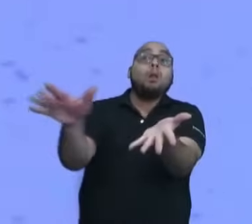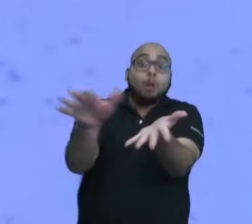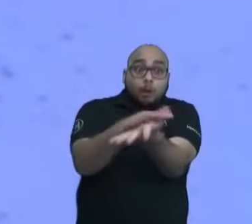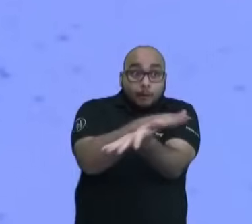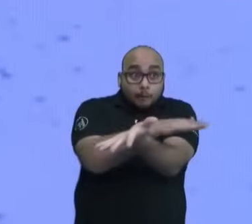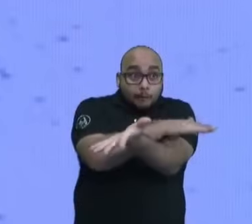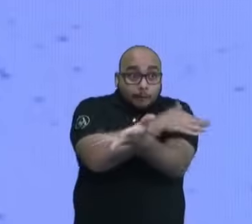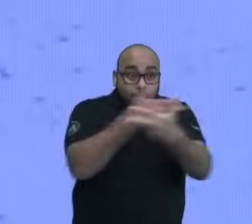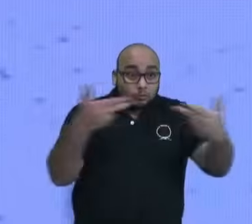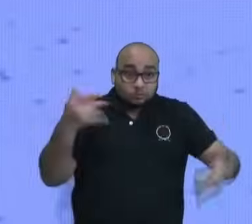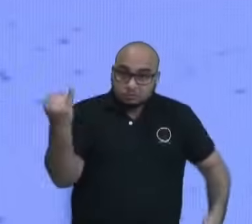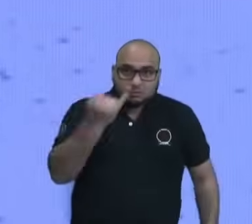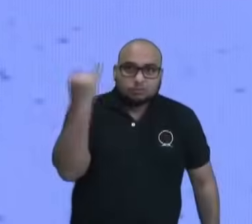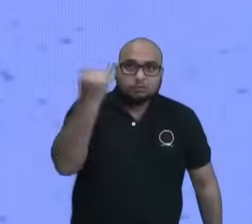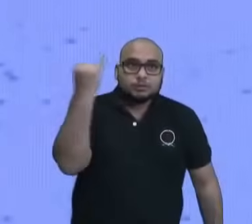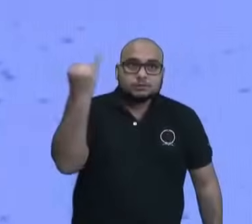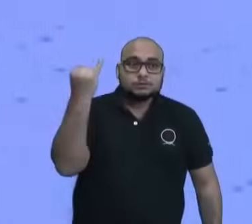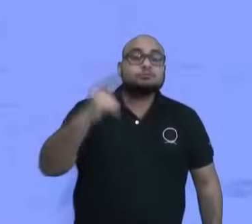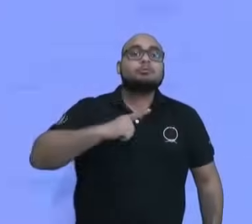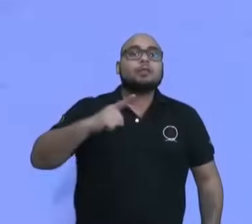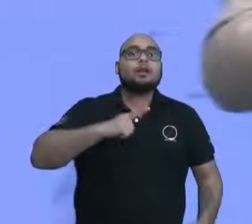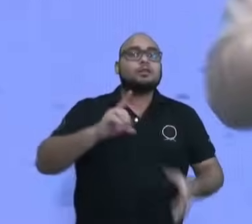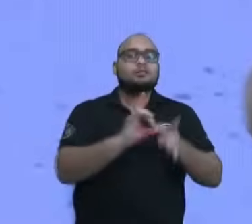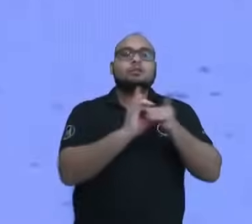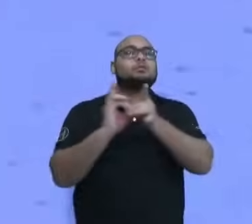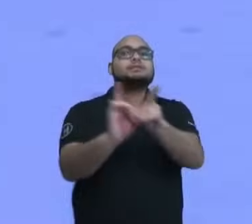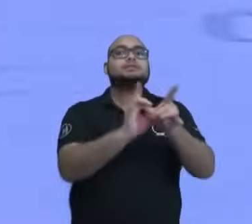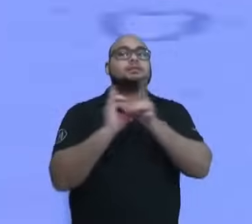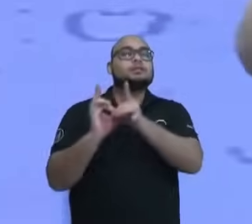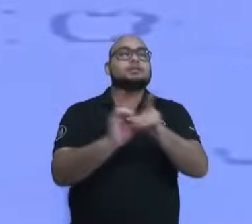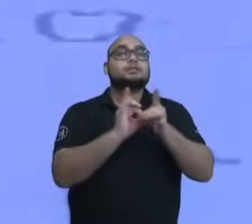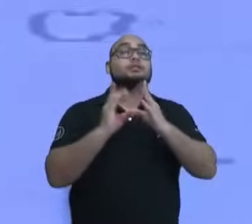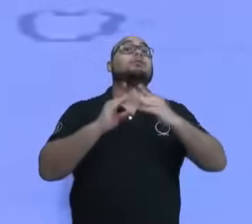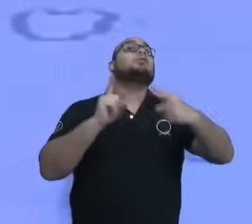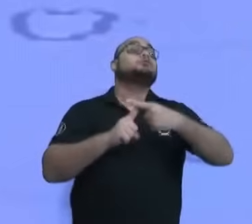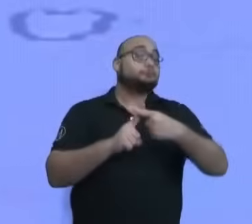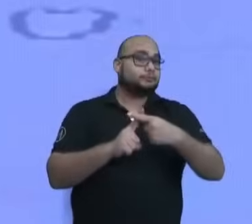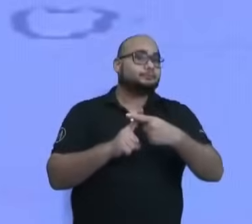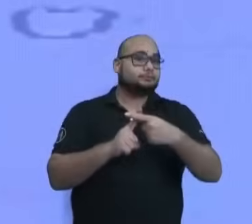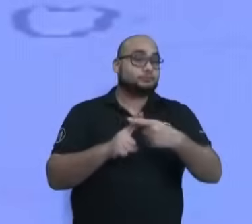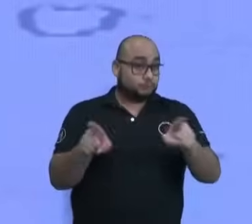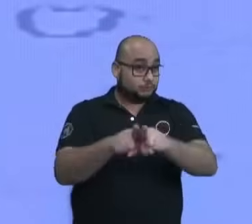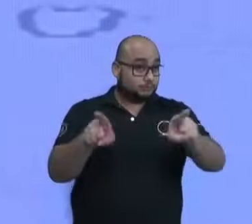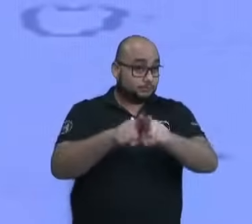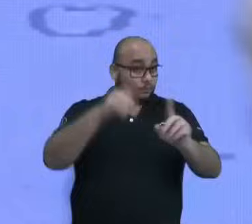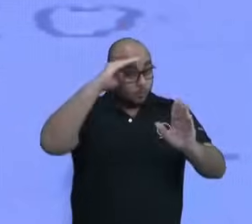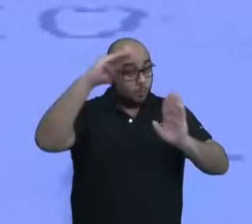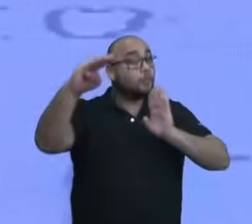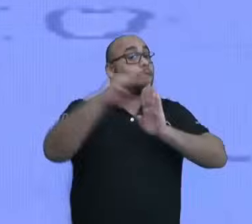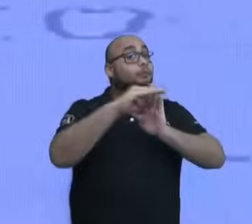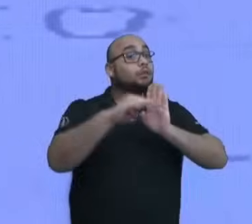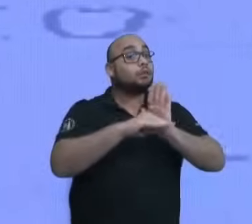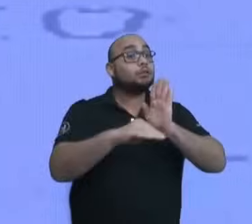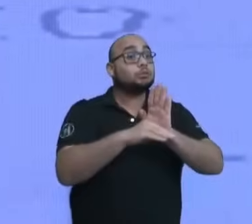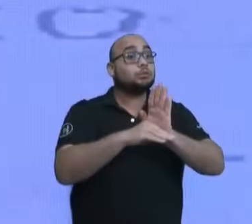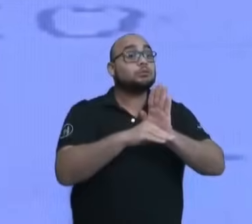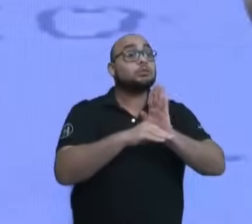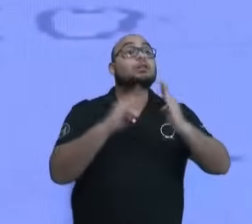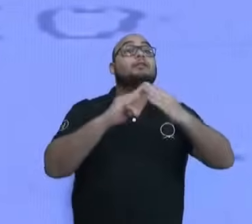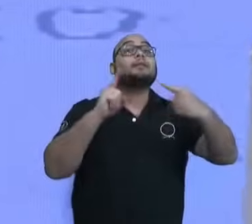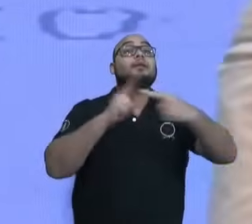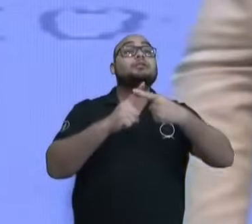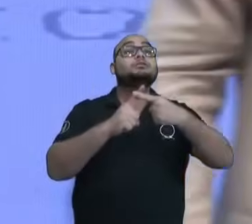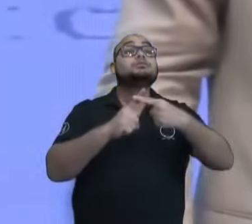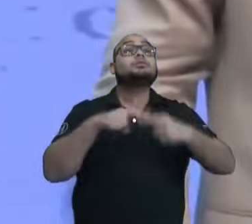tem que é a unidade da igreja e o princípio pelo qual a igreja existe é estarmos ligados uns aos outros debaixo da